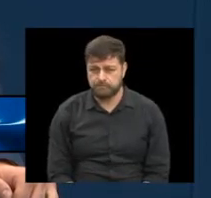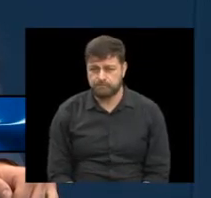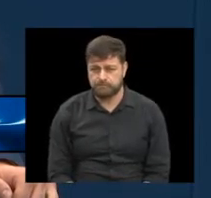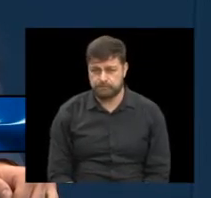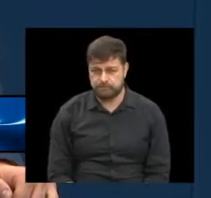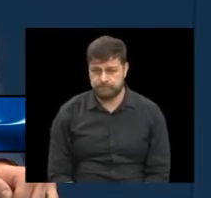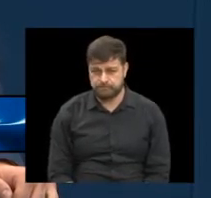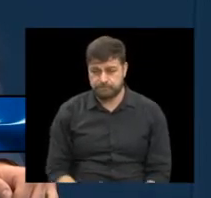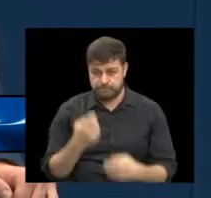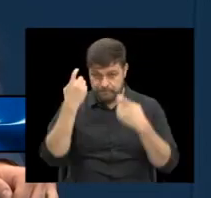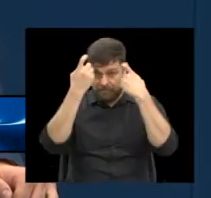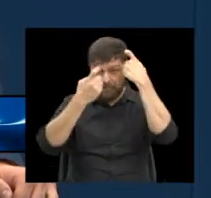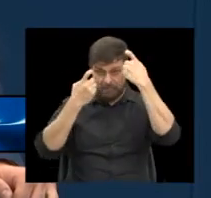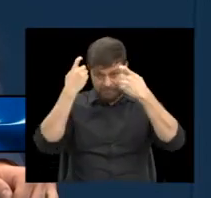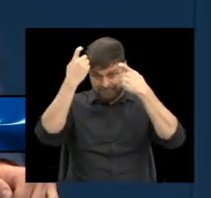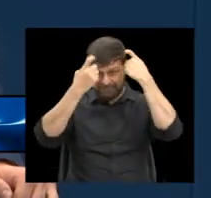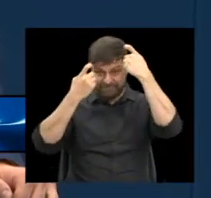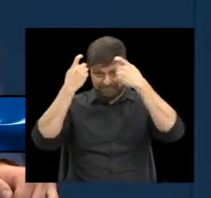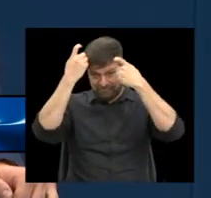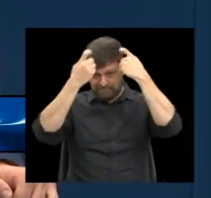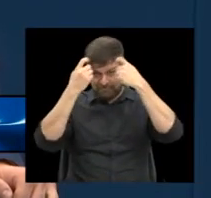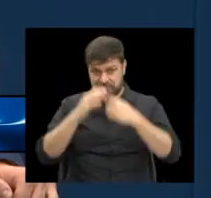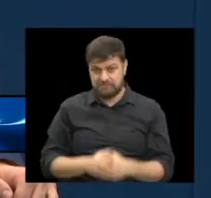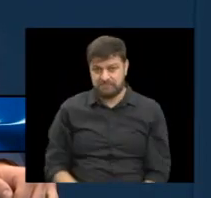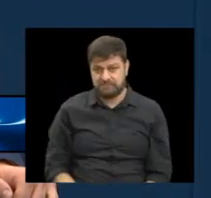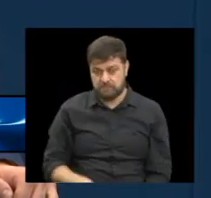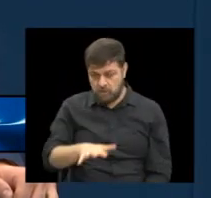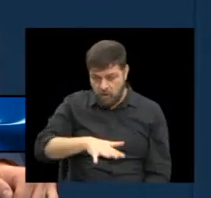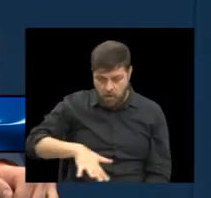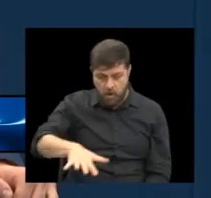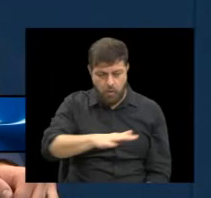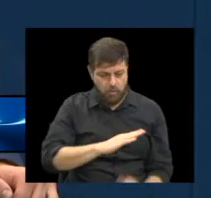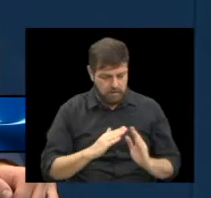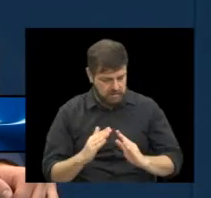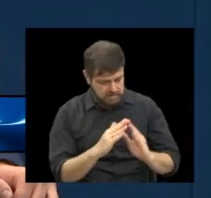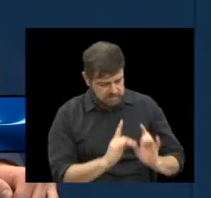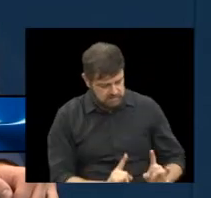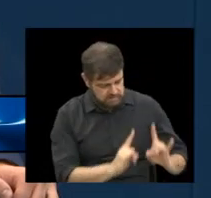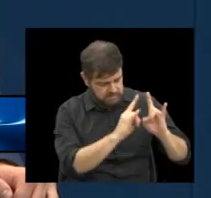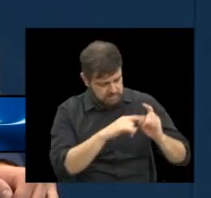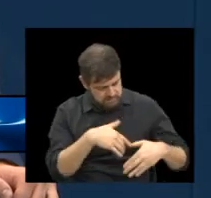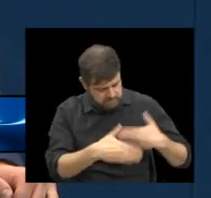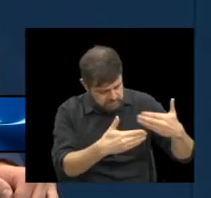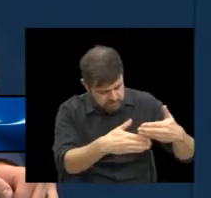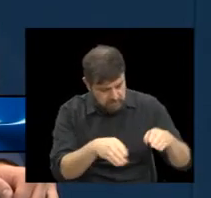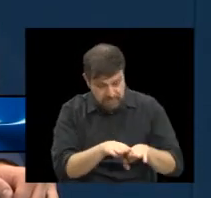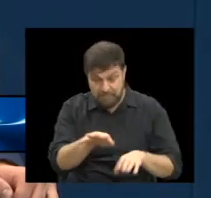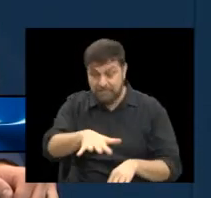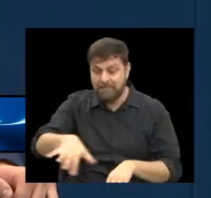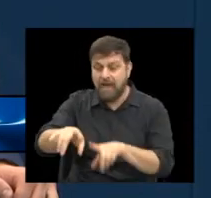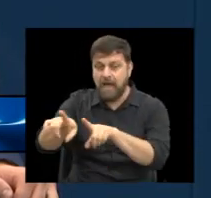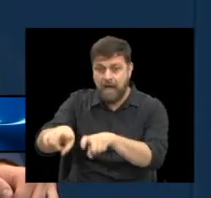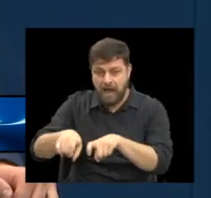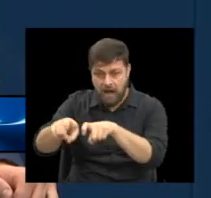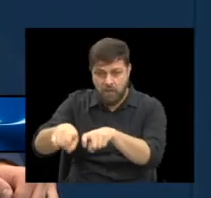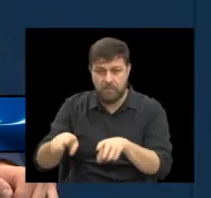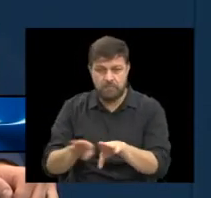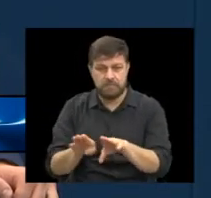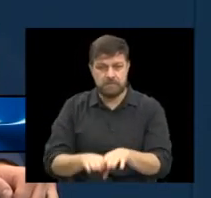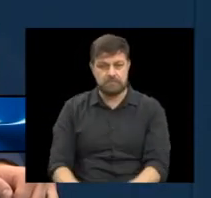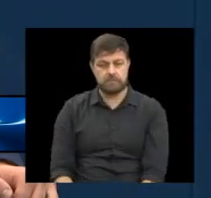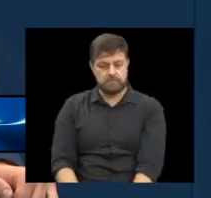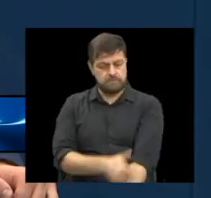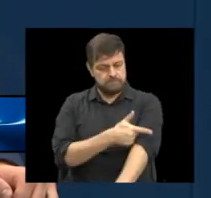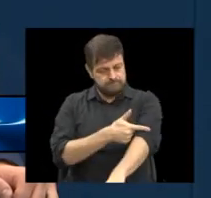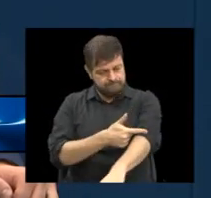preocupação com o desenvolvimento, tanto urbano quanto rural, com respeito adequado